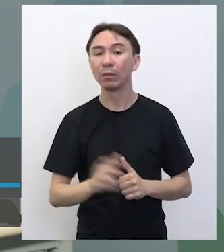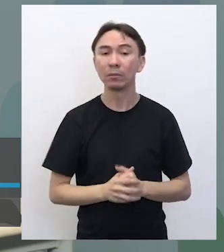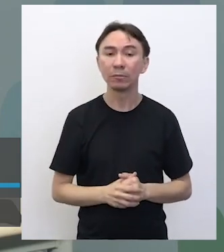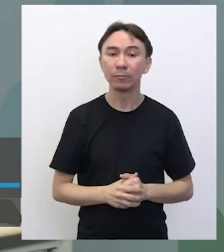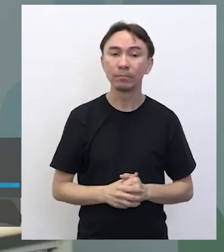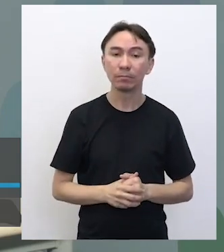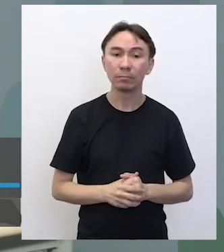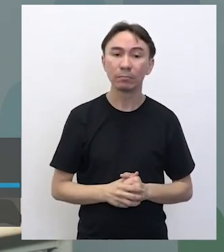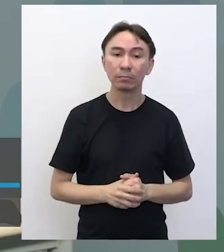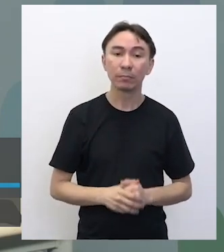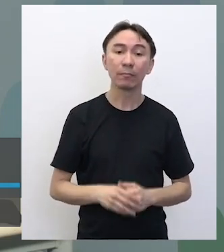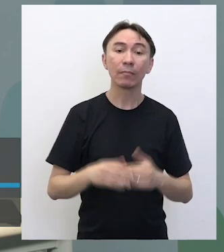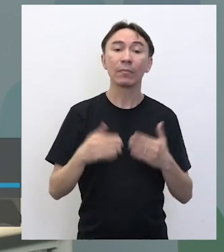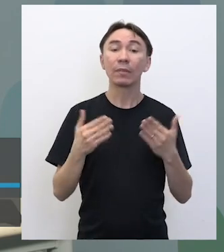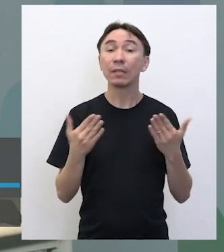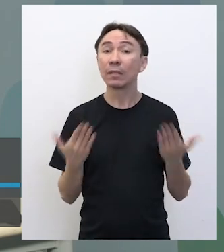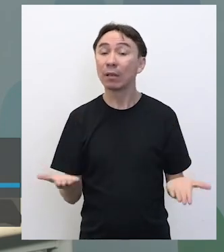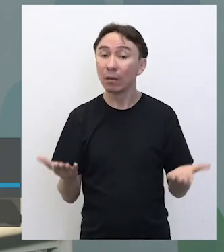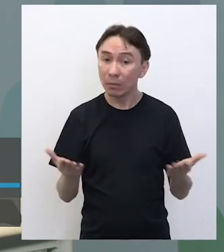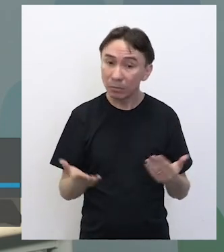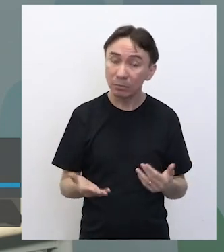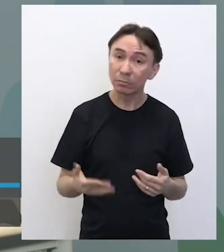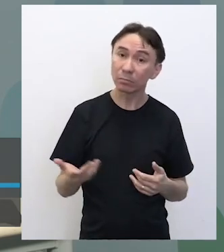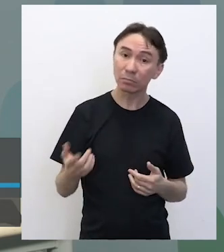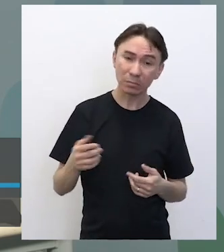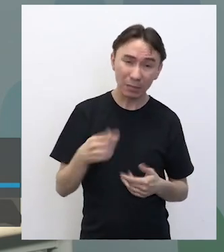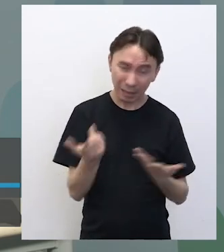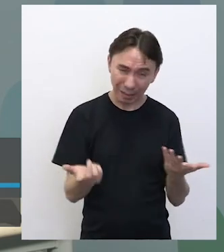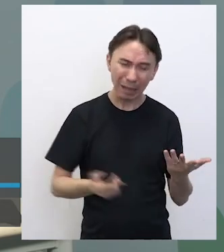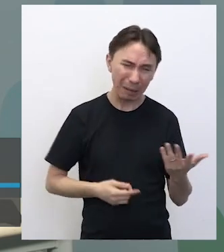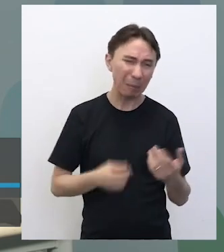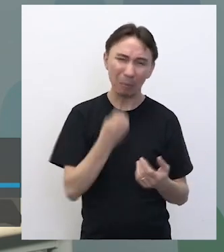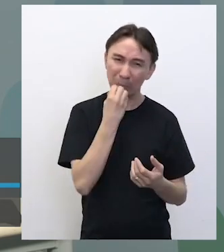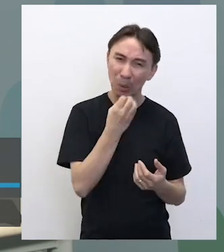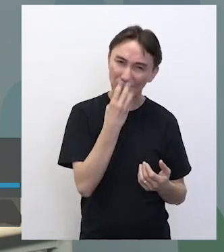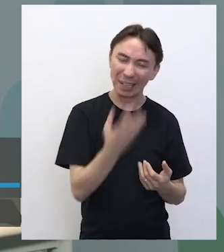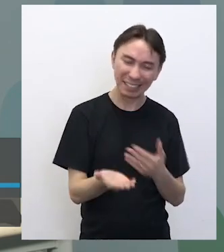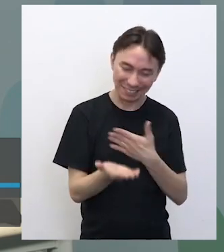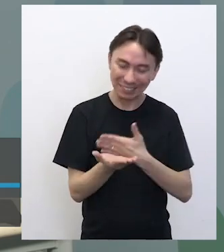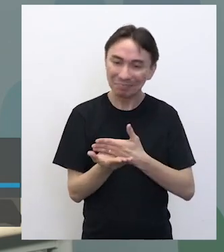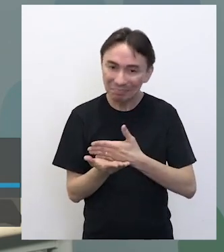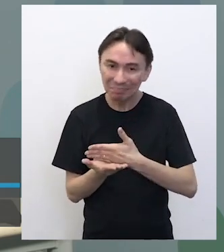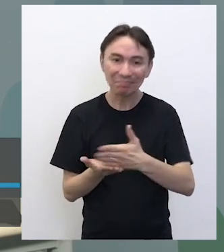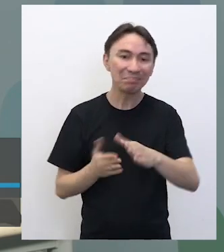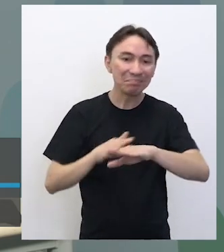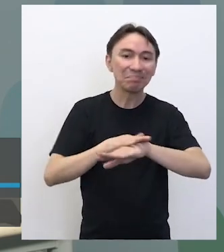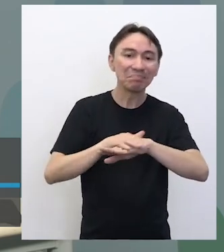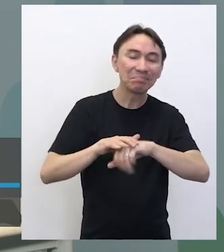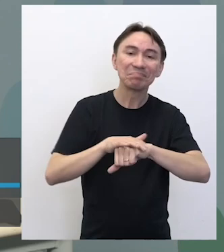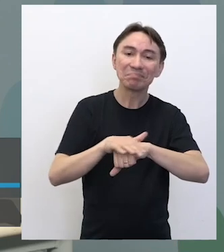Então, o Gramsci é um bom pontapé inicial para a gente fazer